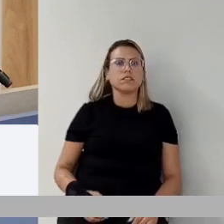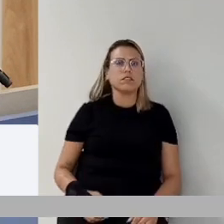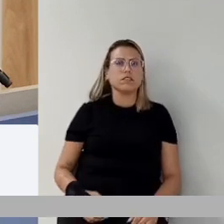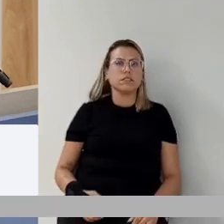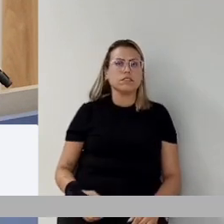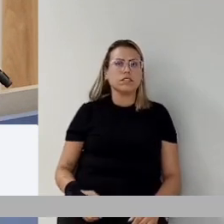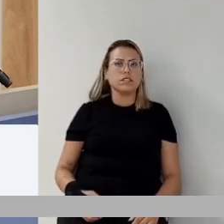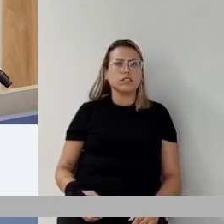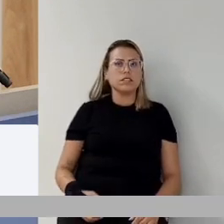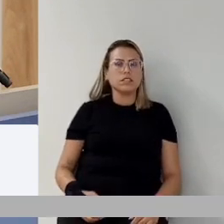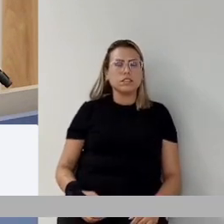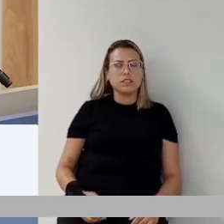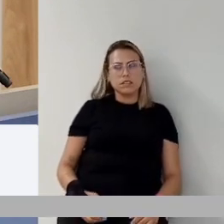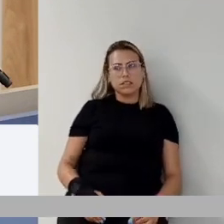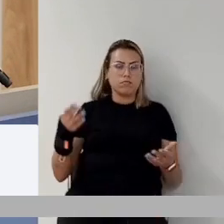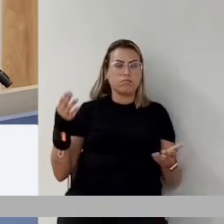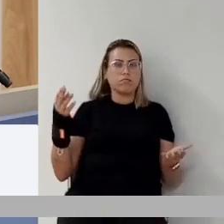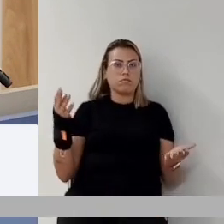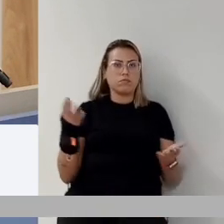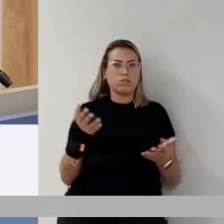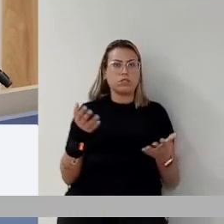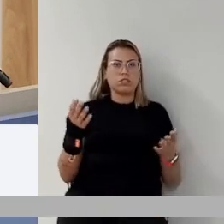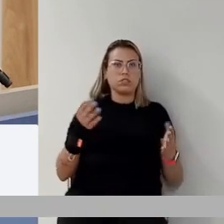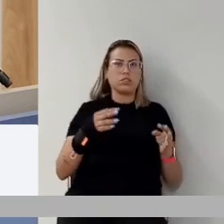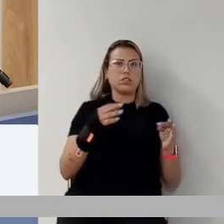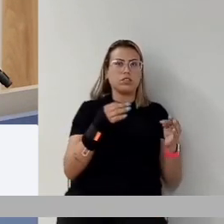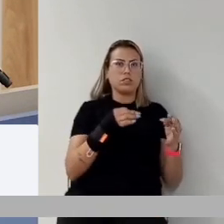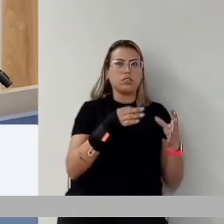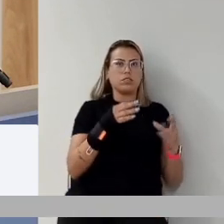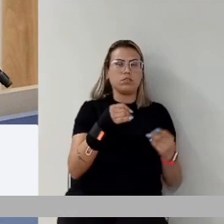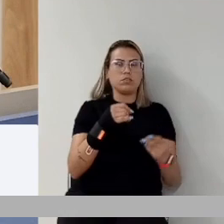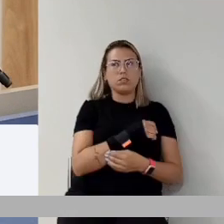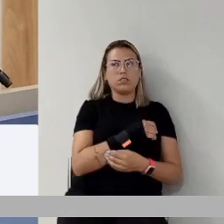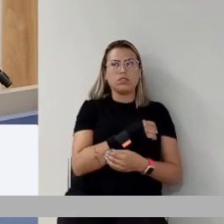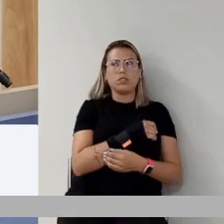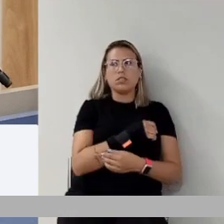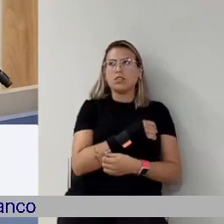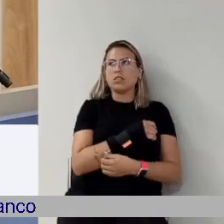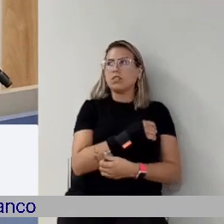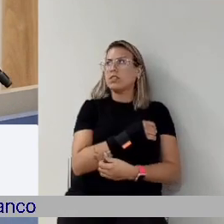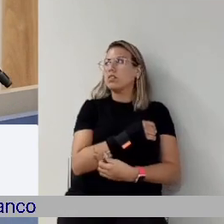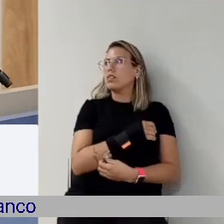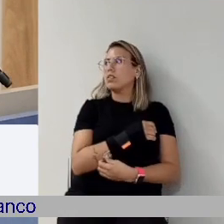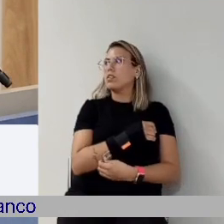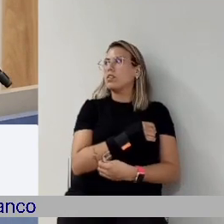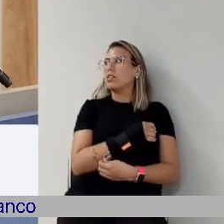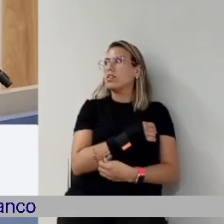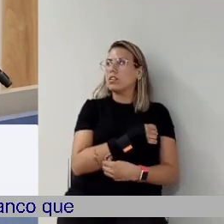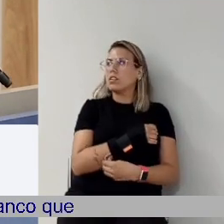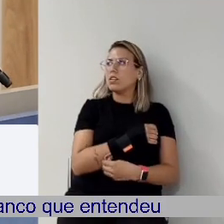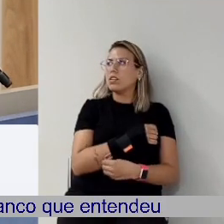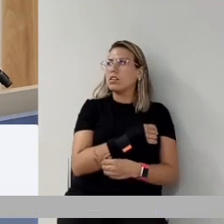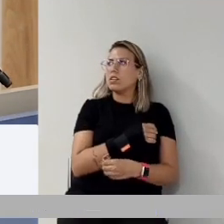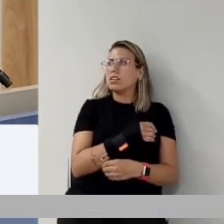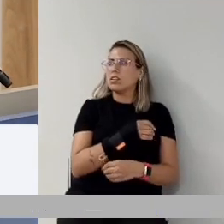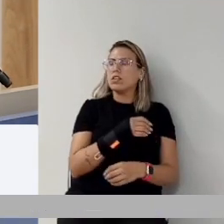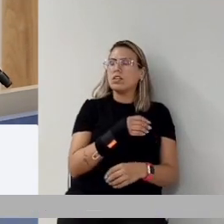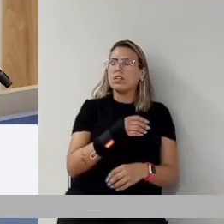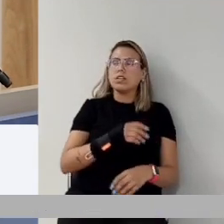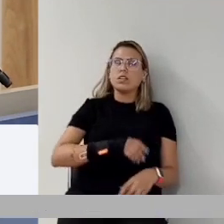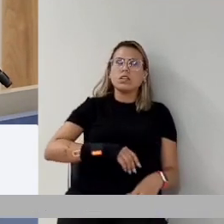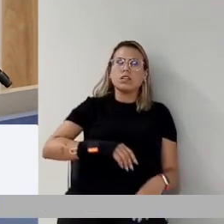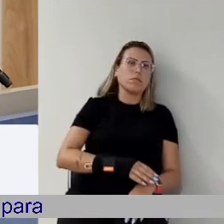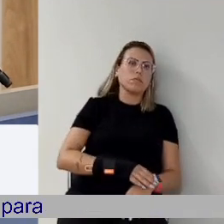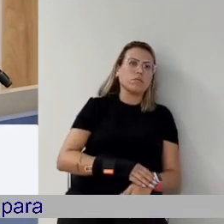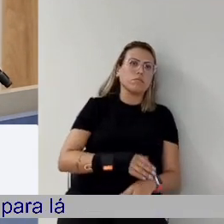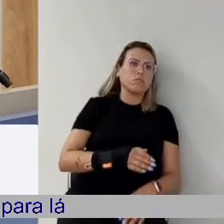nele aqui e assim estendo a todos o branco que entendeu que não era mais momento de estar aqui foi